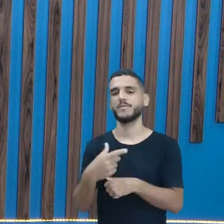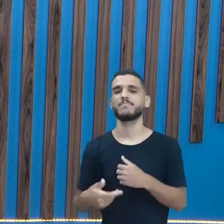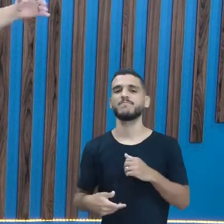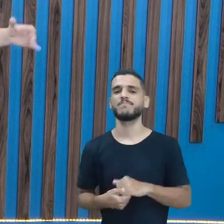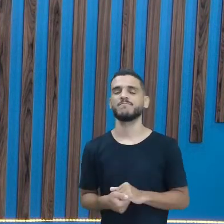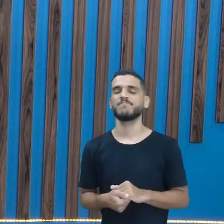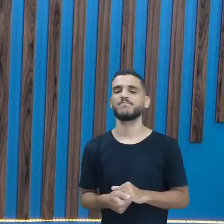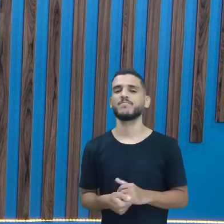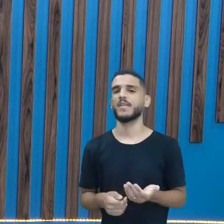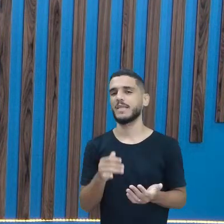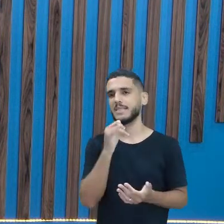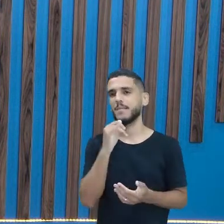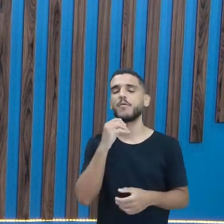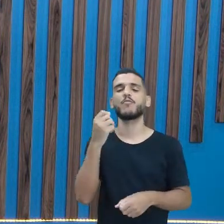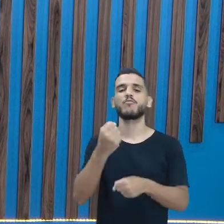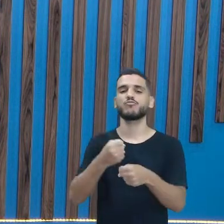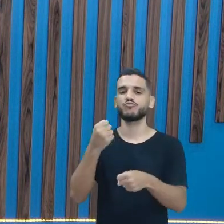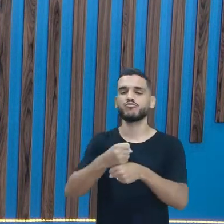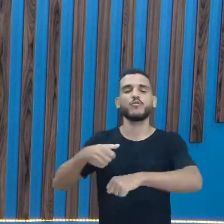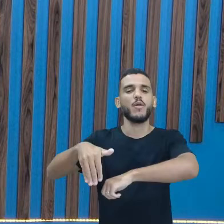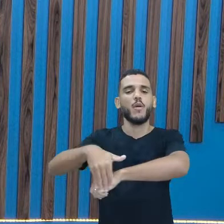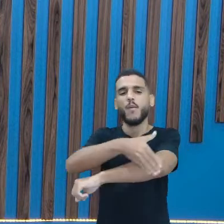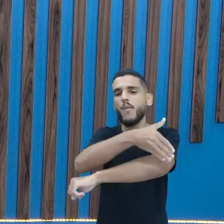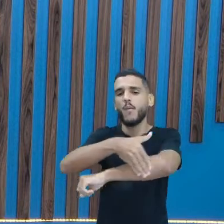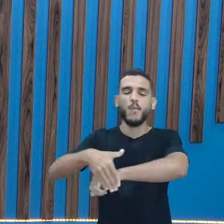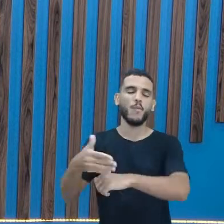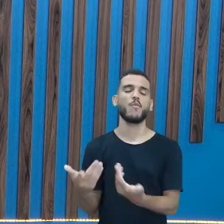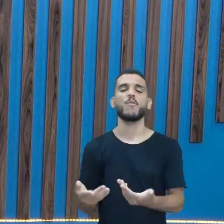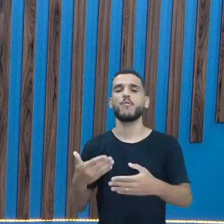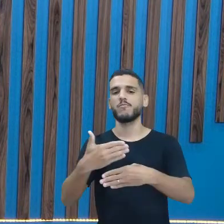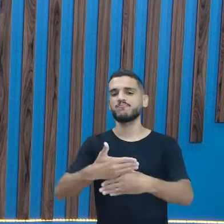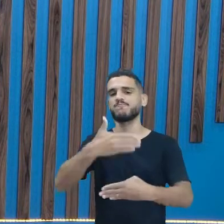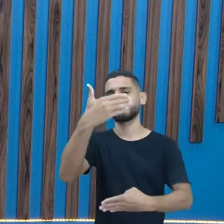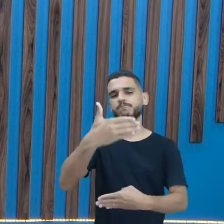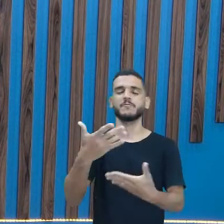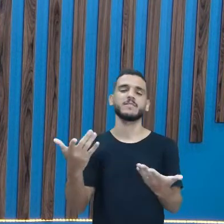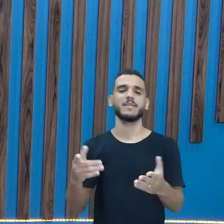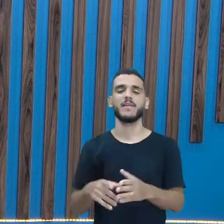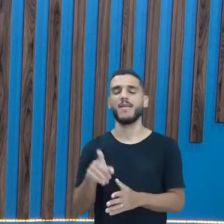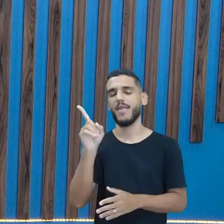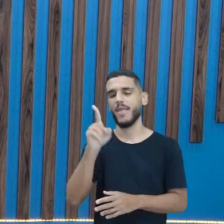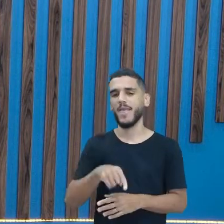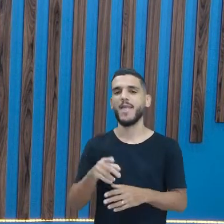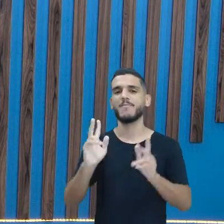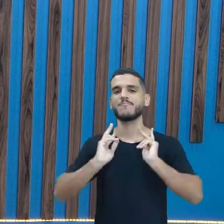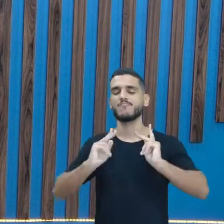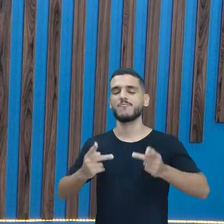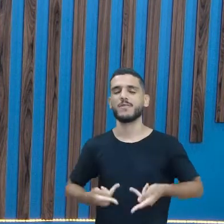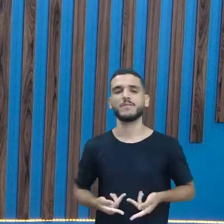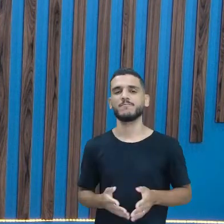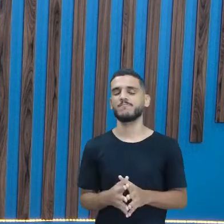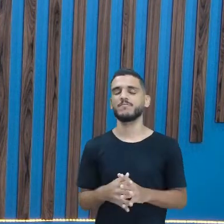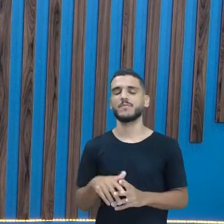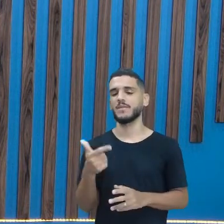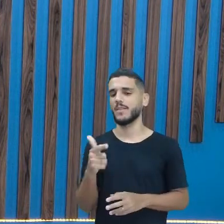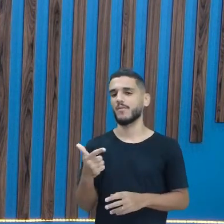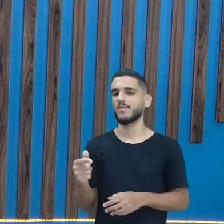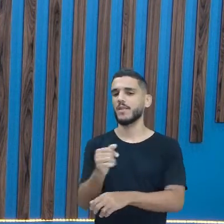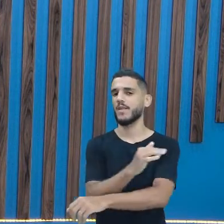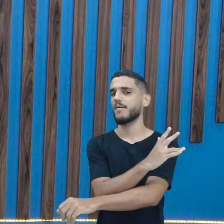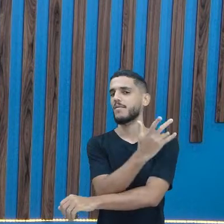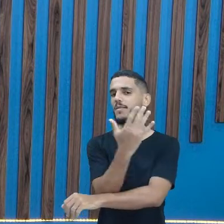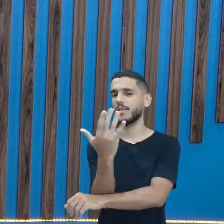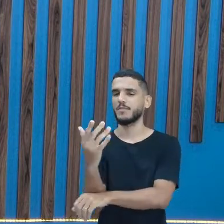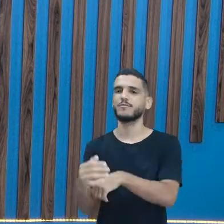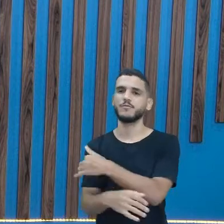ali, construíram uma estrada, uma cerca, um muro, enfim, aí é humanizado, tá? Não é mais natural. Vamos ver